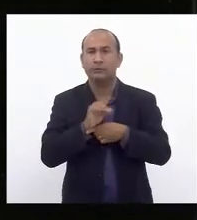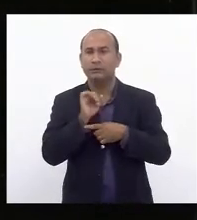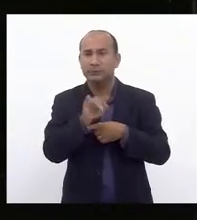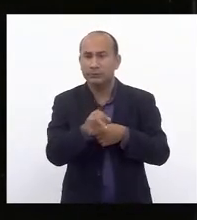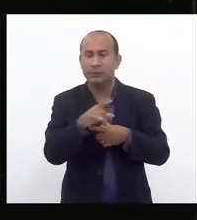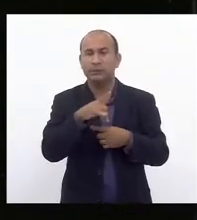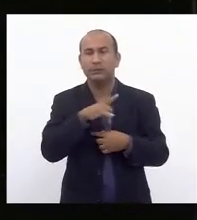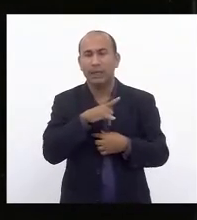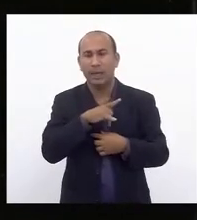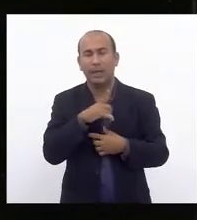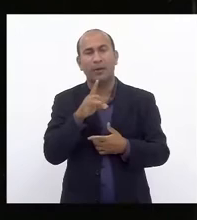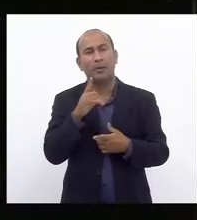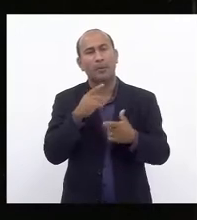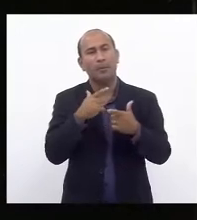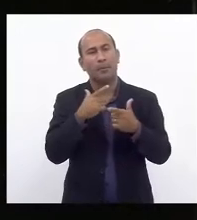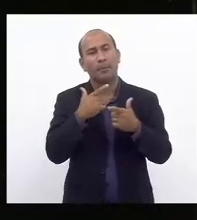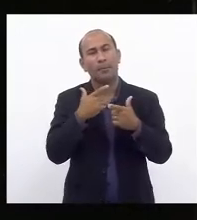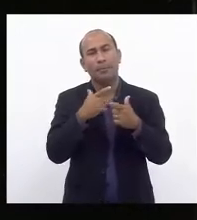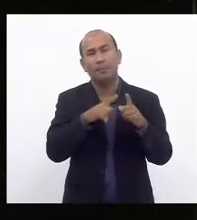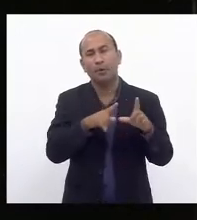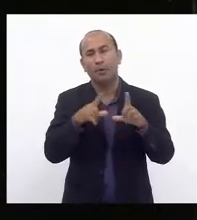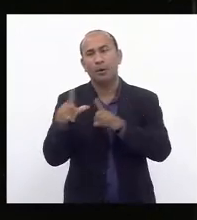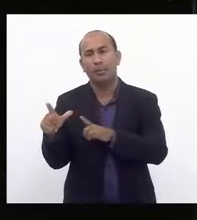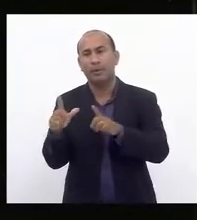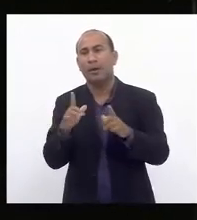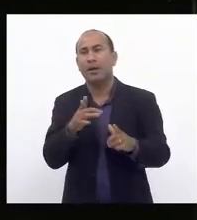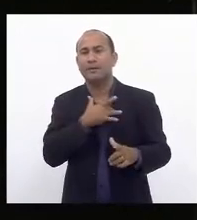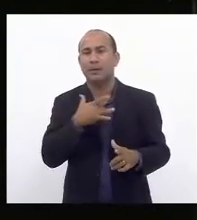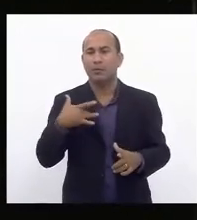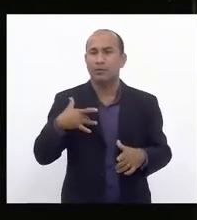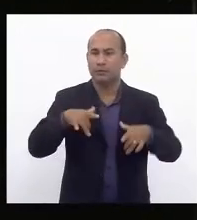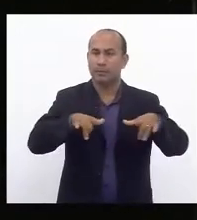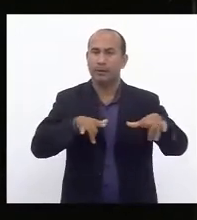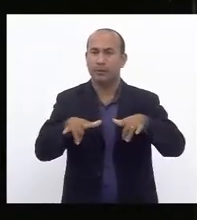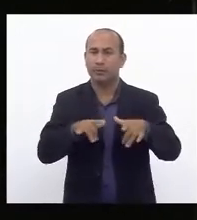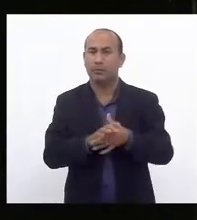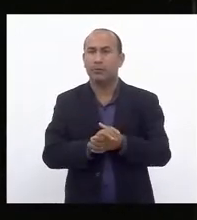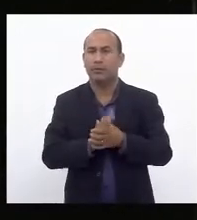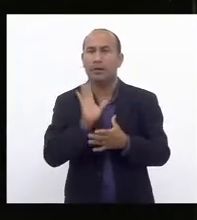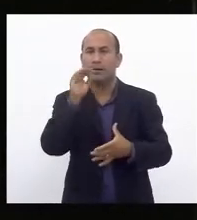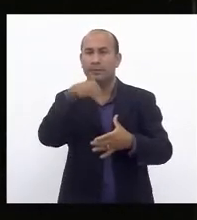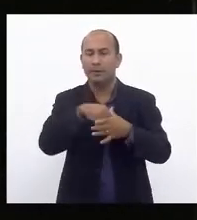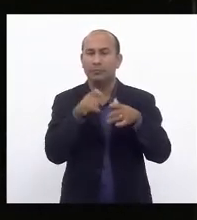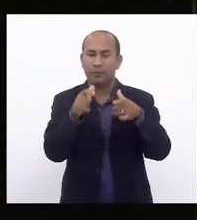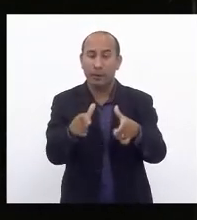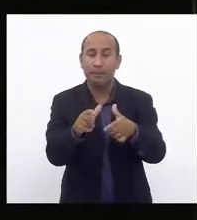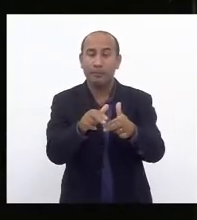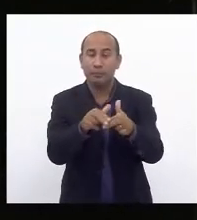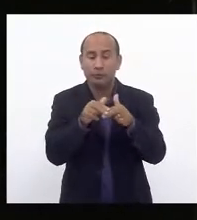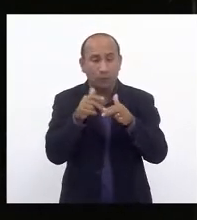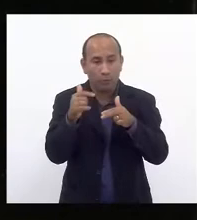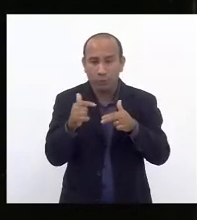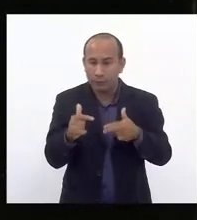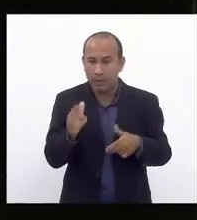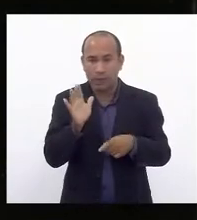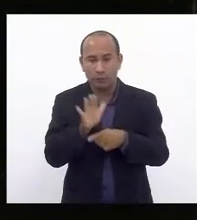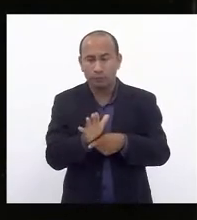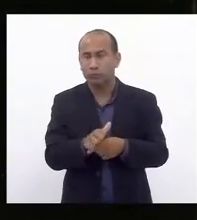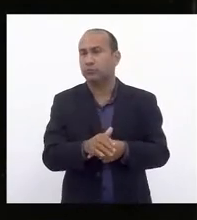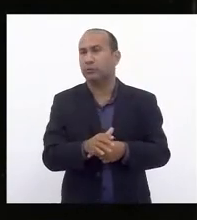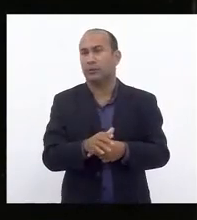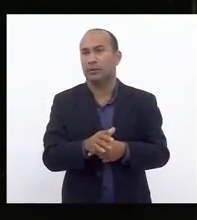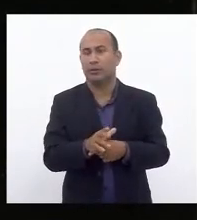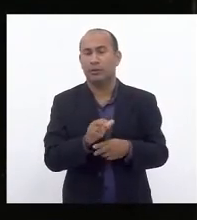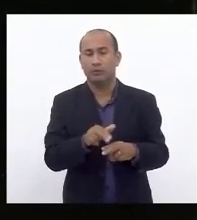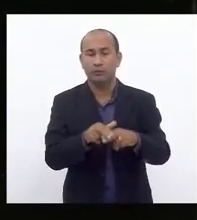né, um programa de atenção à saúde do trabalhador dentro da unidade, mas nem isso ele tem. Então,